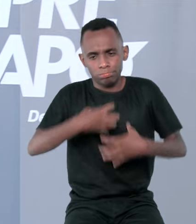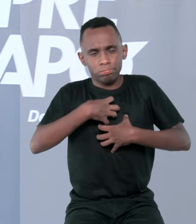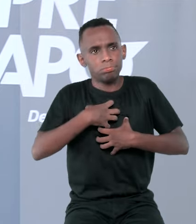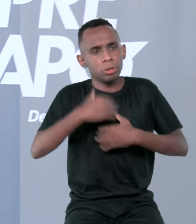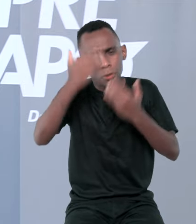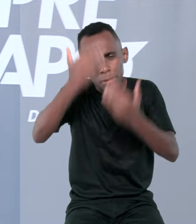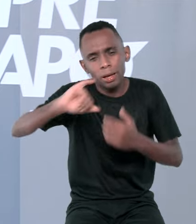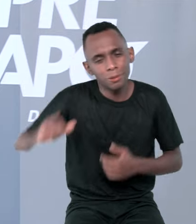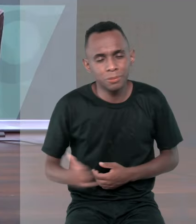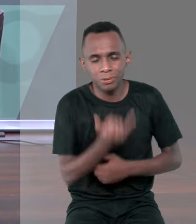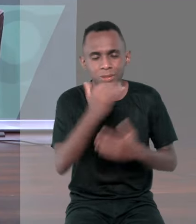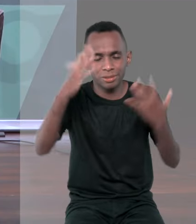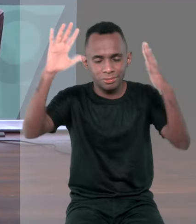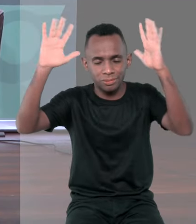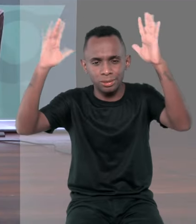eu agradeço.